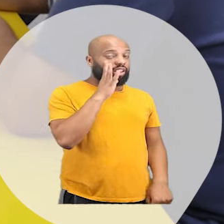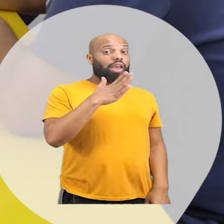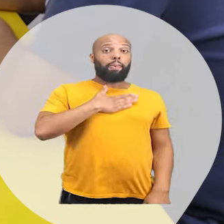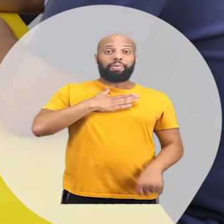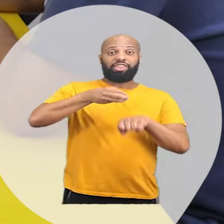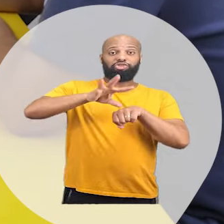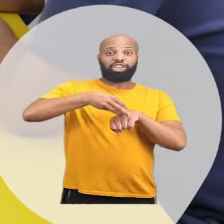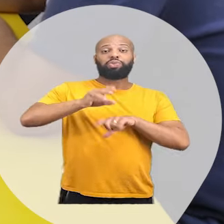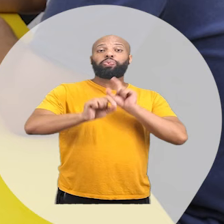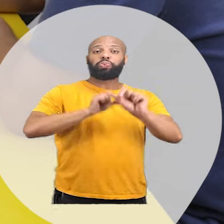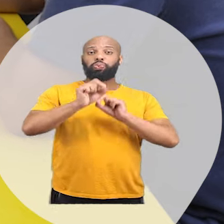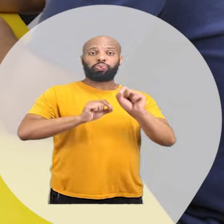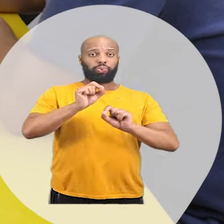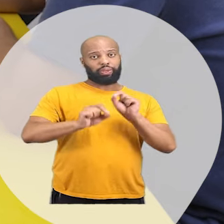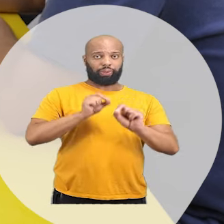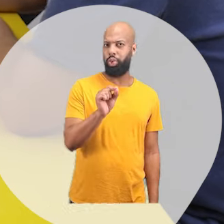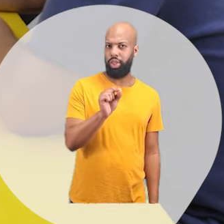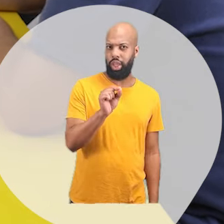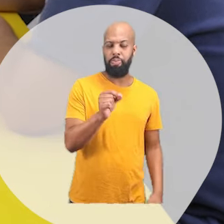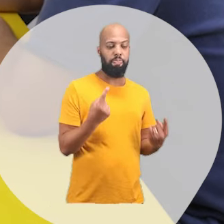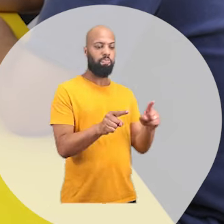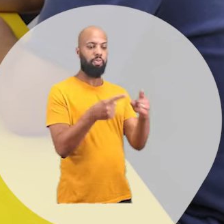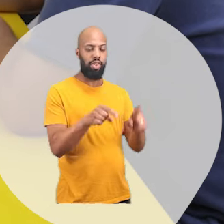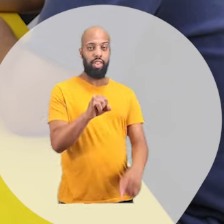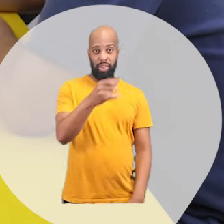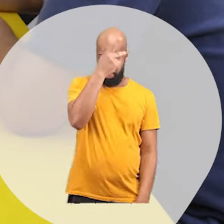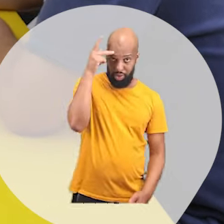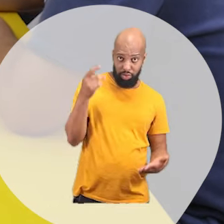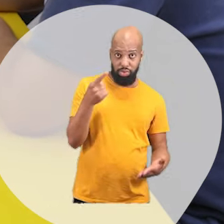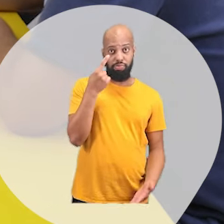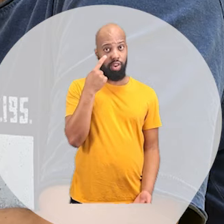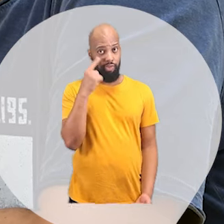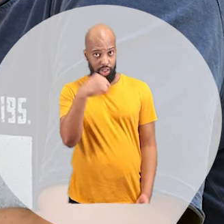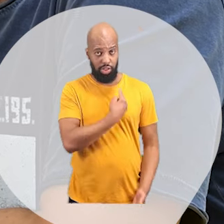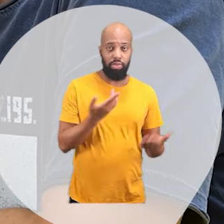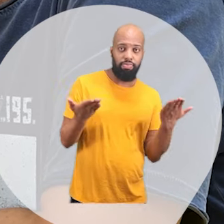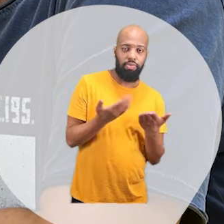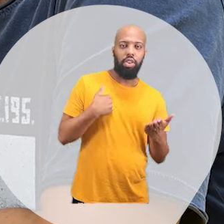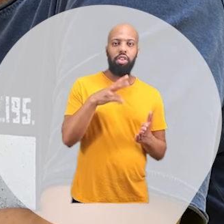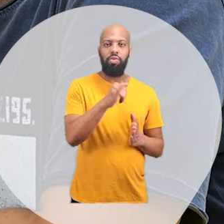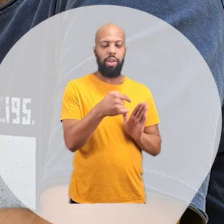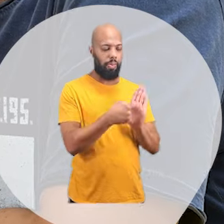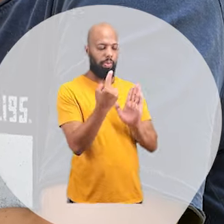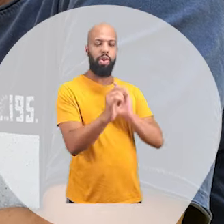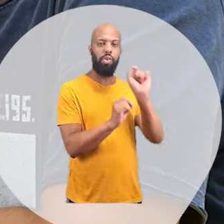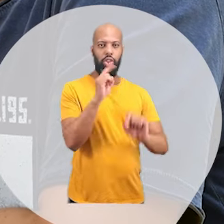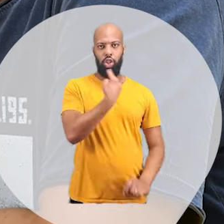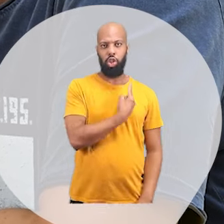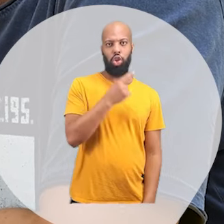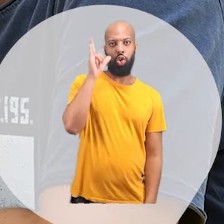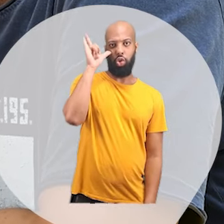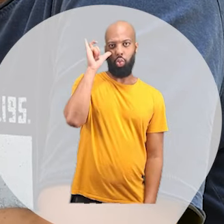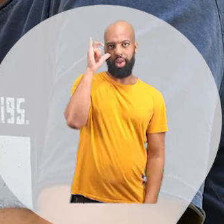a minha indicação na verdade é uma provocação para quem nos escuta então eu vou indicar primeiramente o